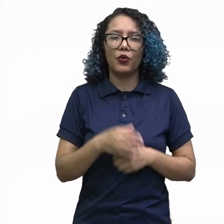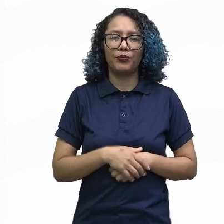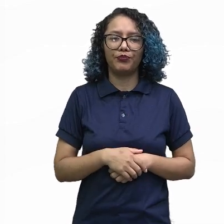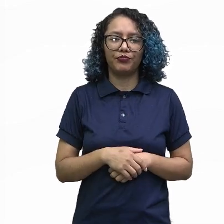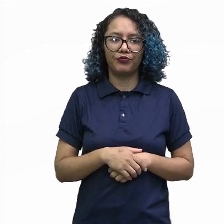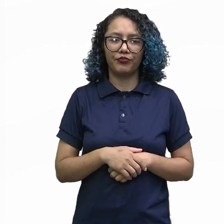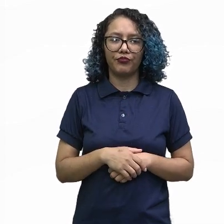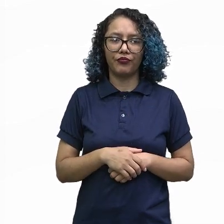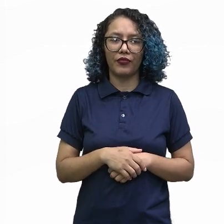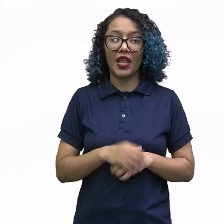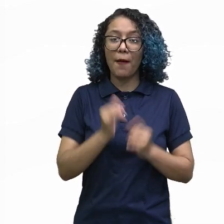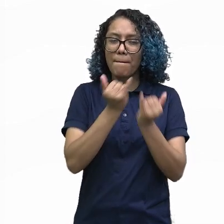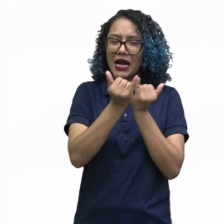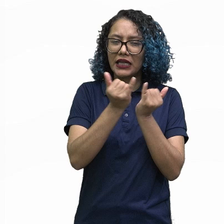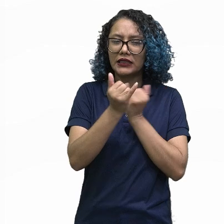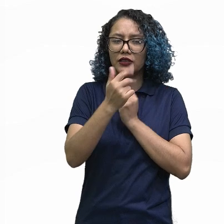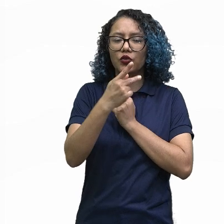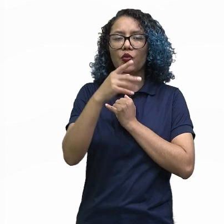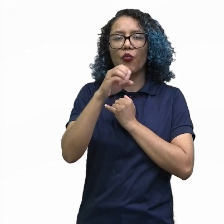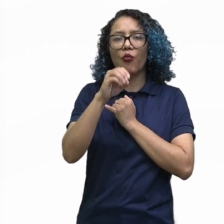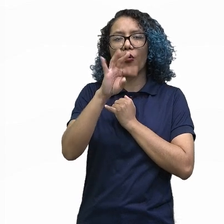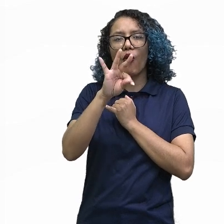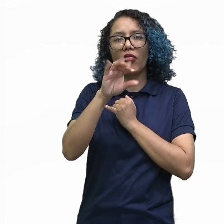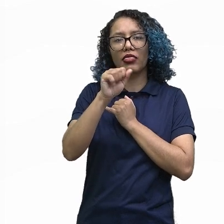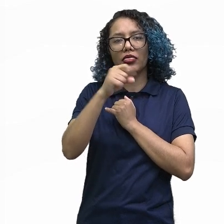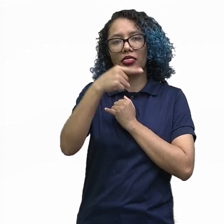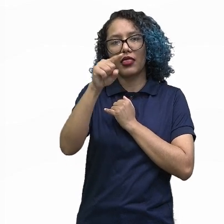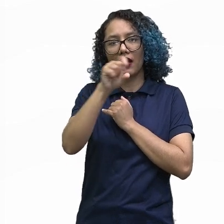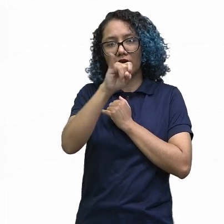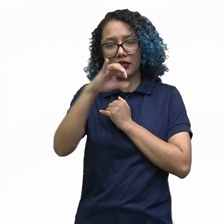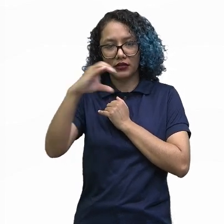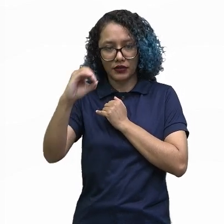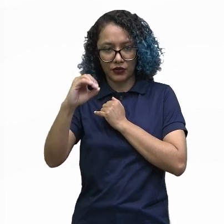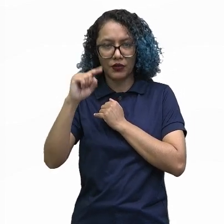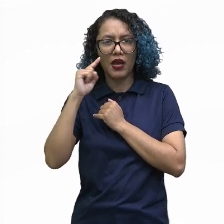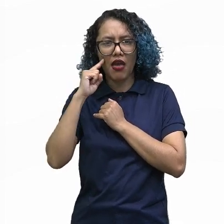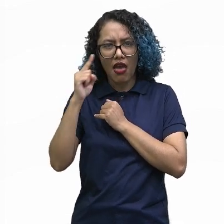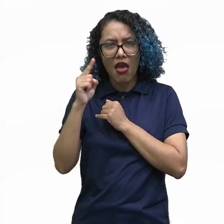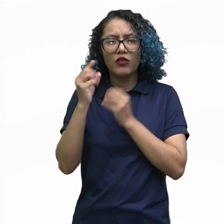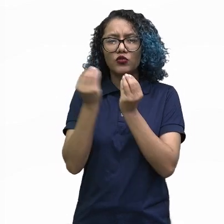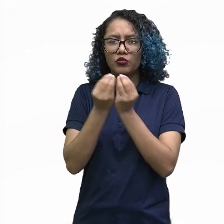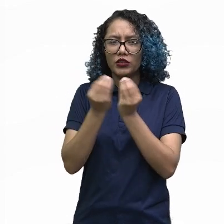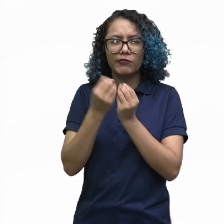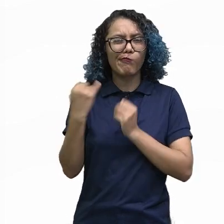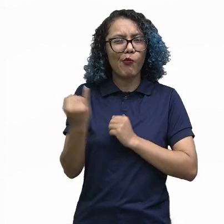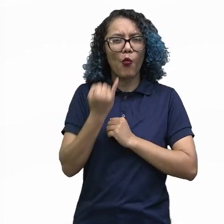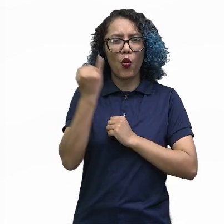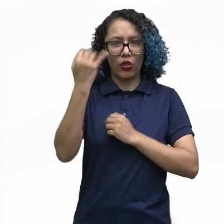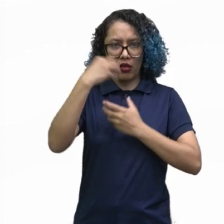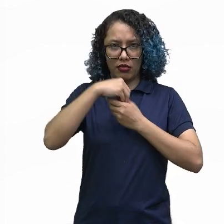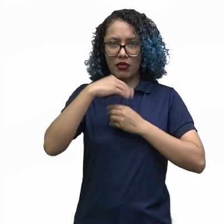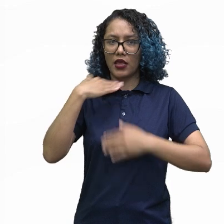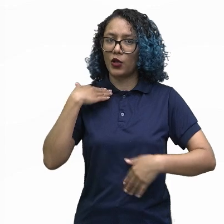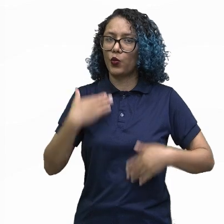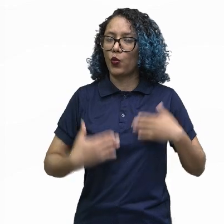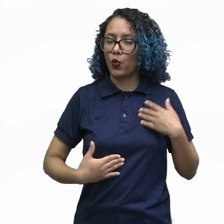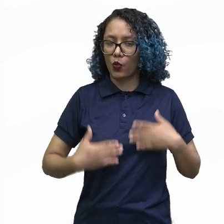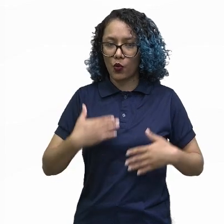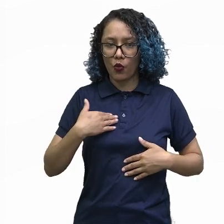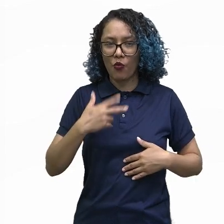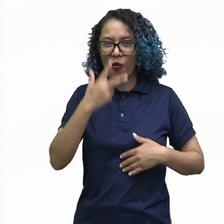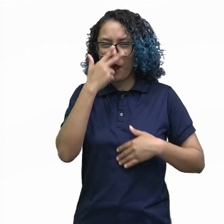de forma muito semelhante ao potássio, que é um elemento super importante para o nosso organismo, tá? Então, ele meio